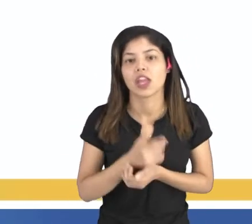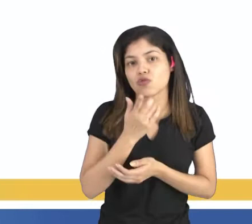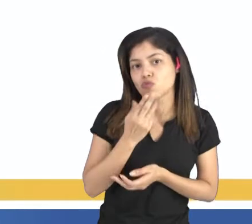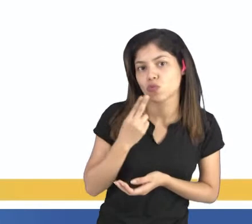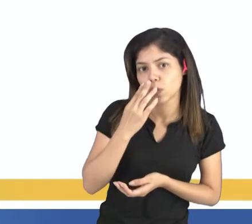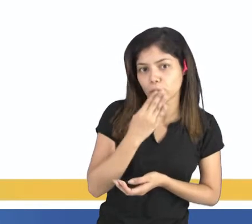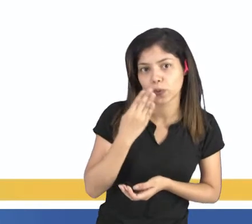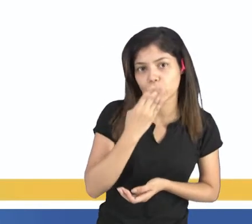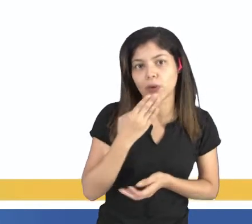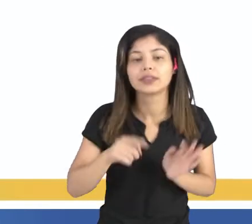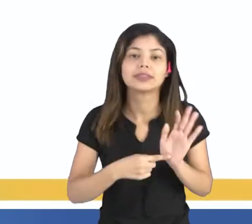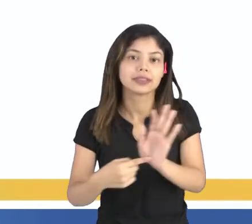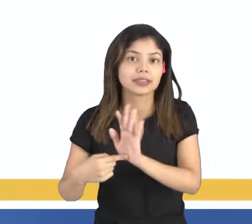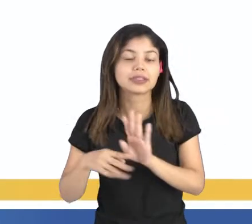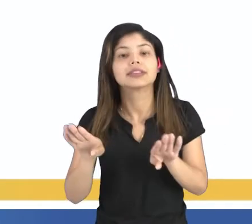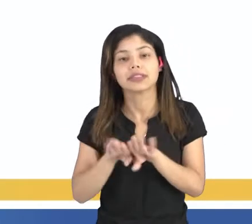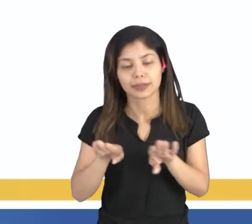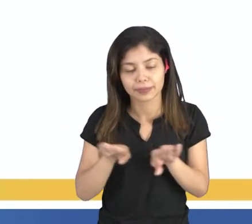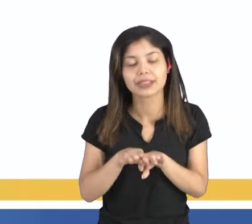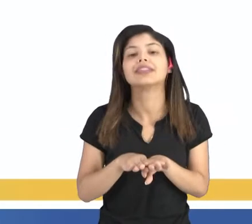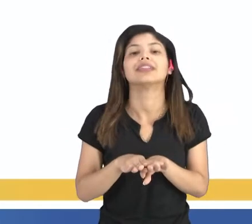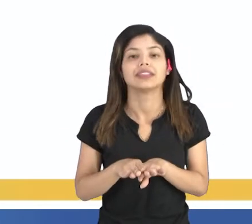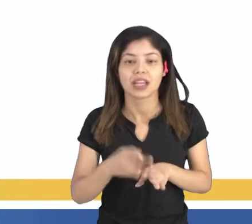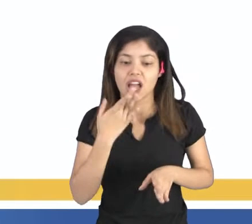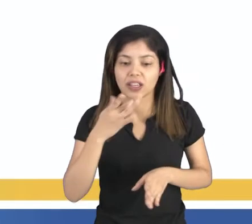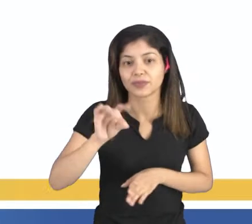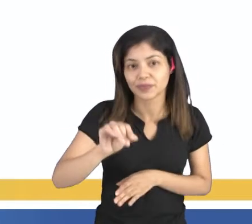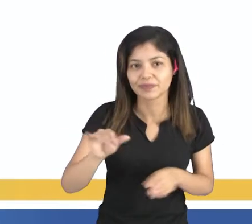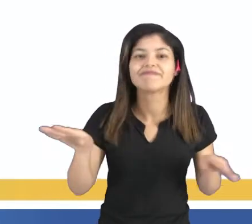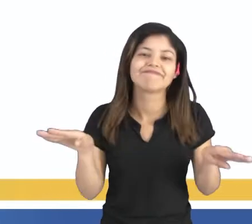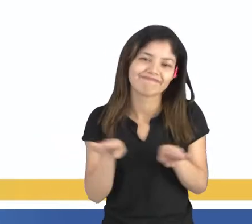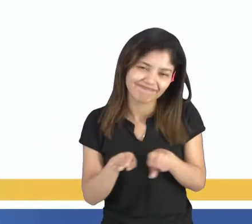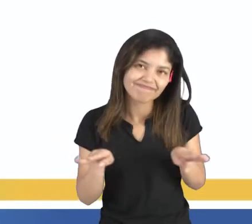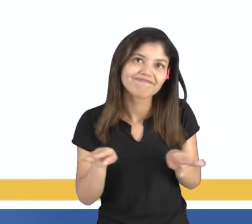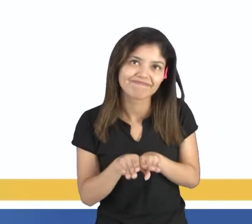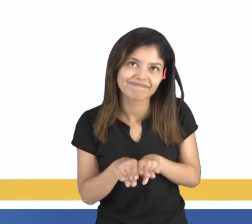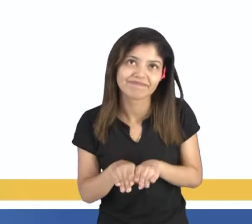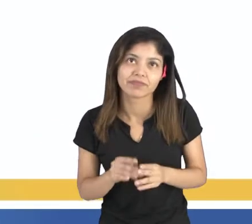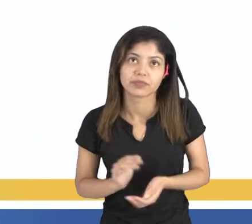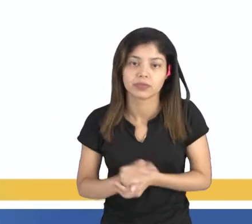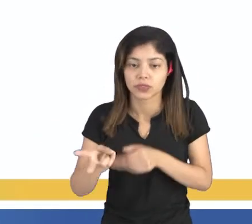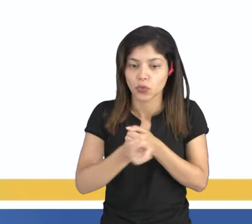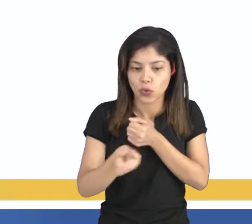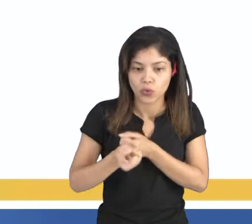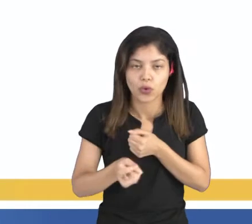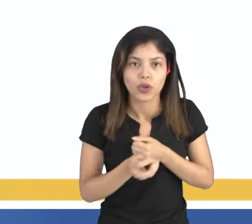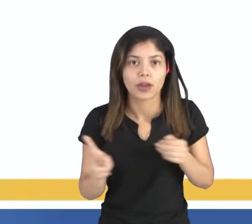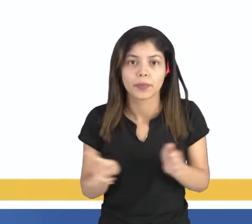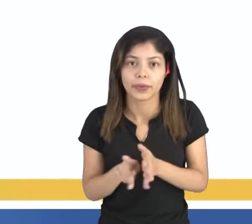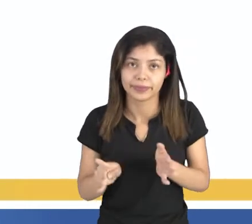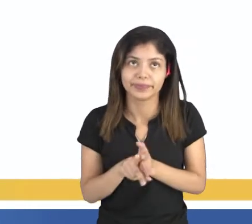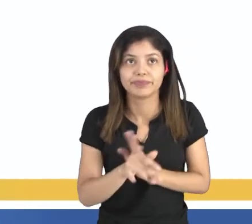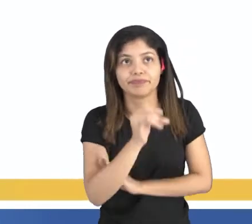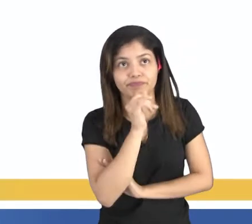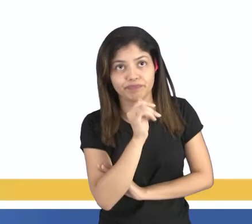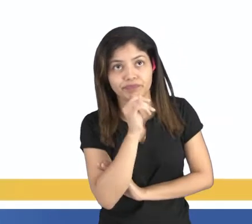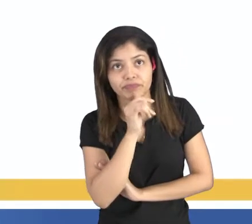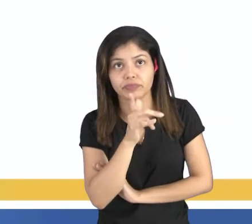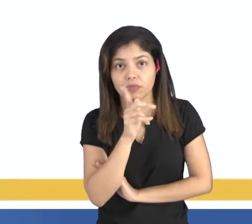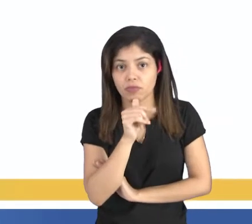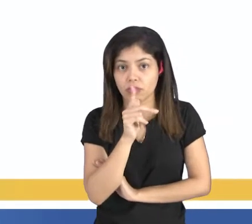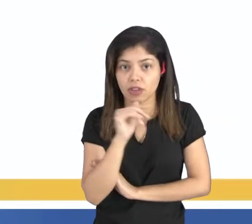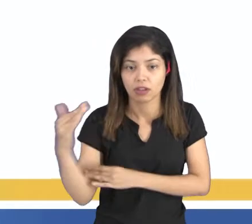pelo vazamento direto de minerais extraídos e seus componentes. Aí temos o exemplo do